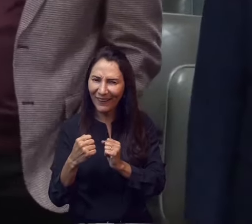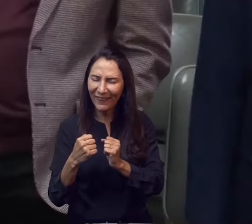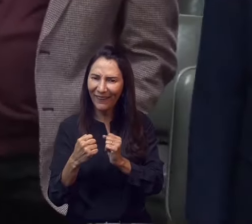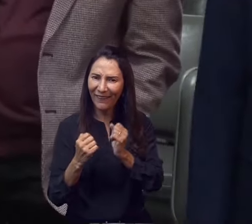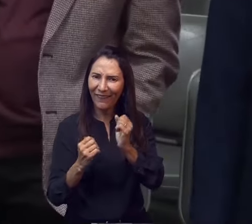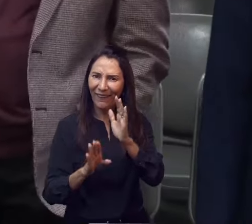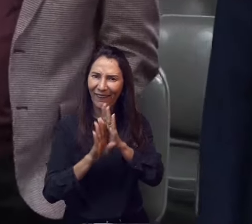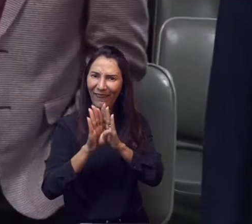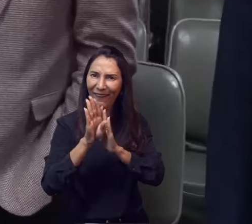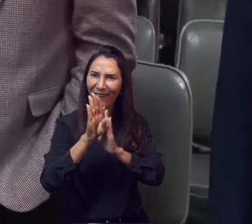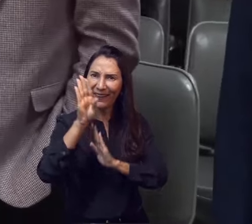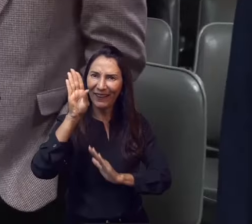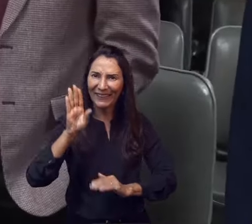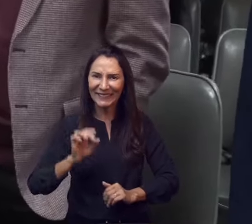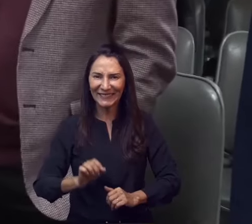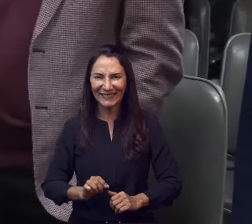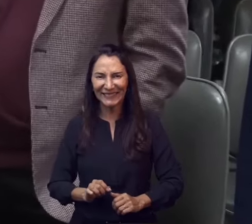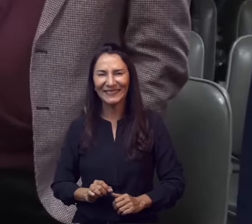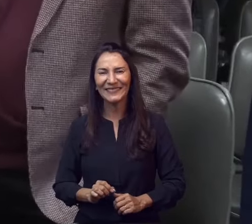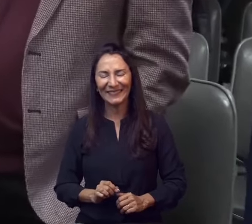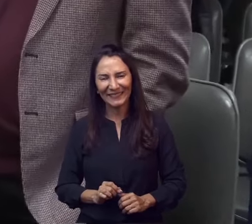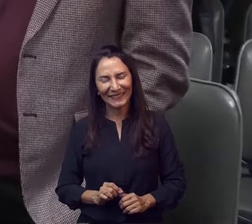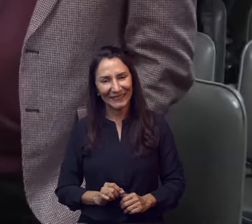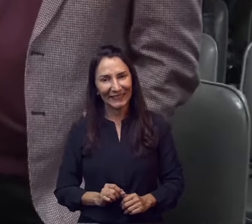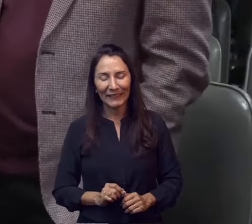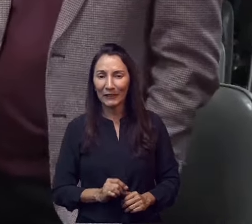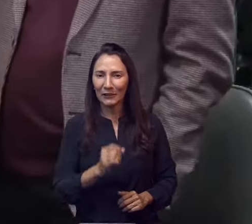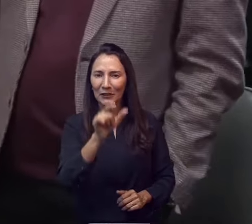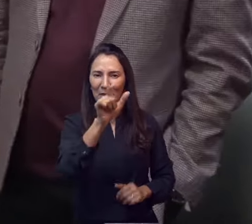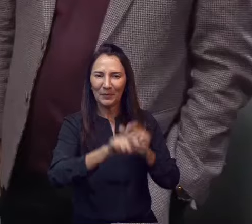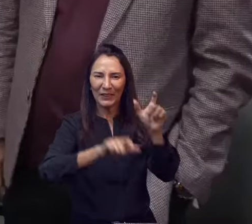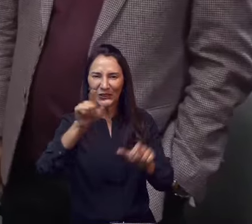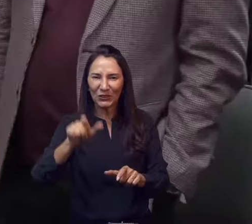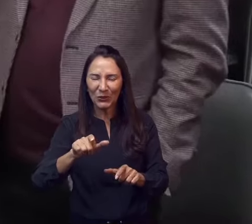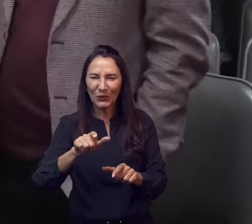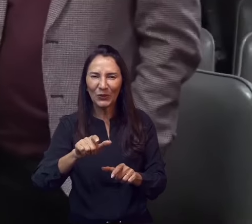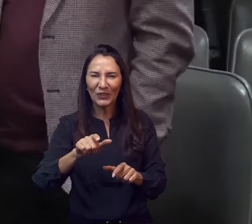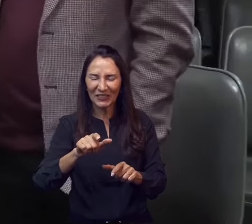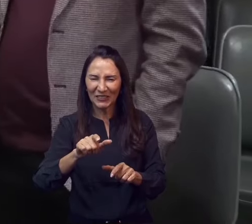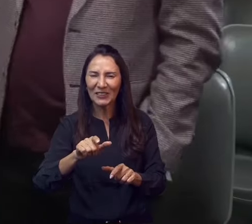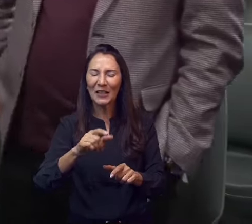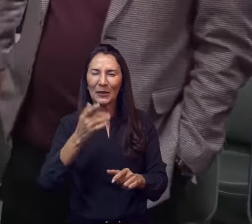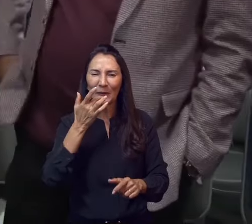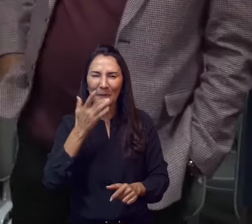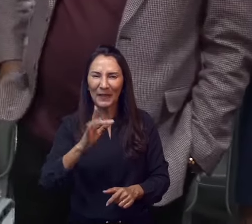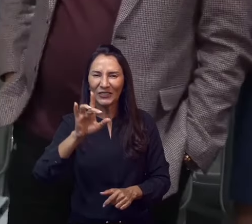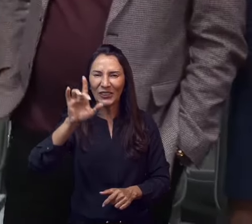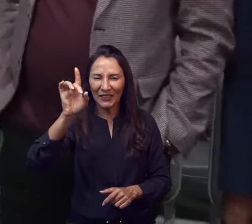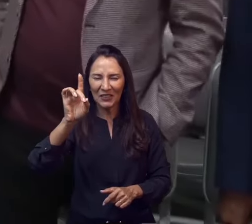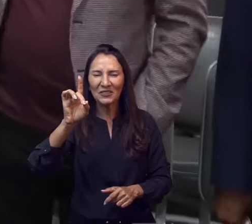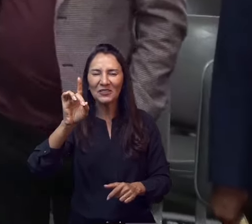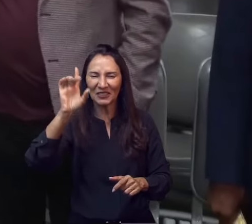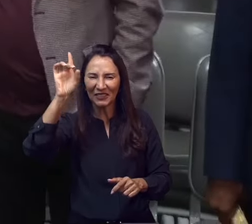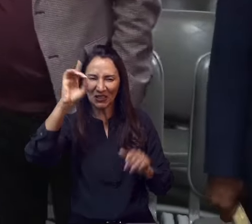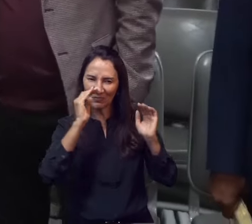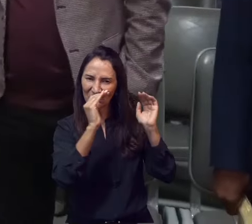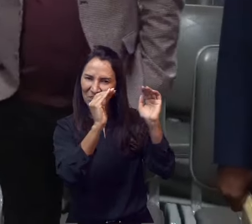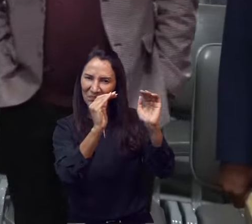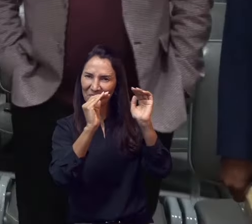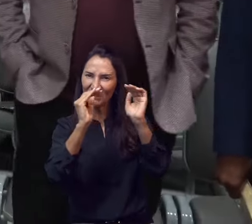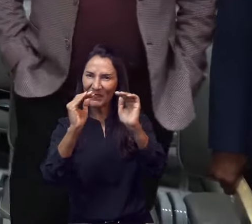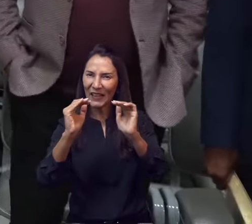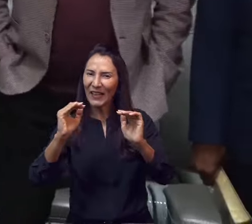Triunfante e os homens de Deus estão sendo honrados nessa nação então a Deus seja